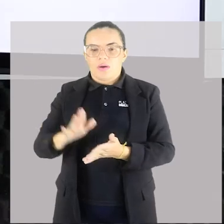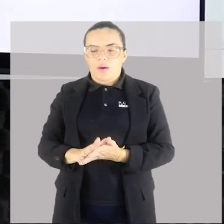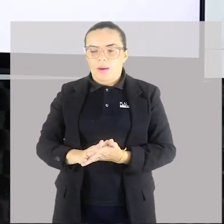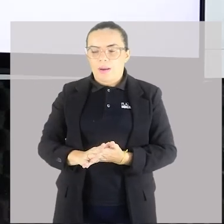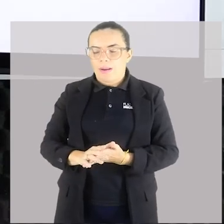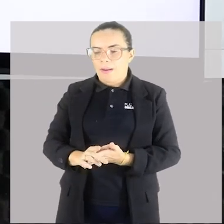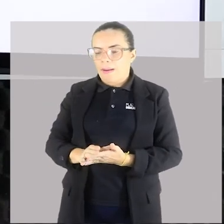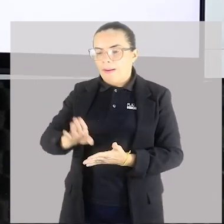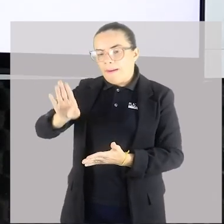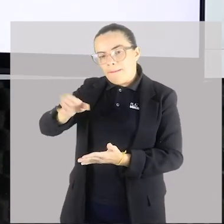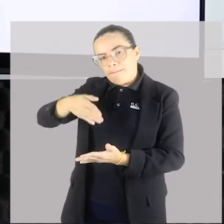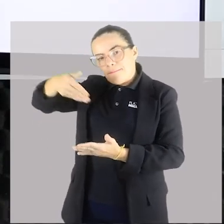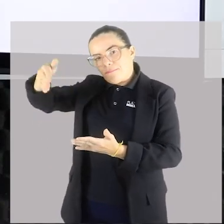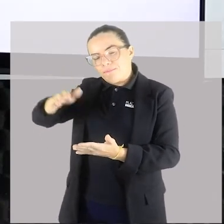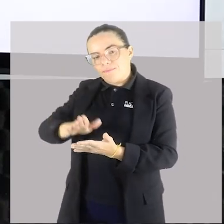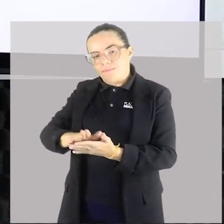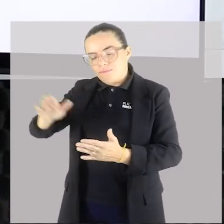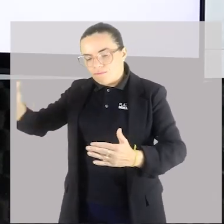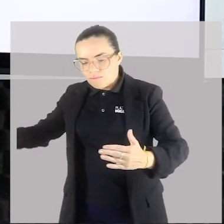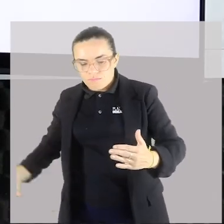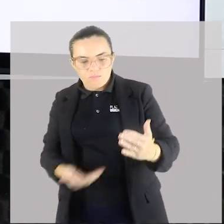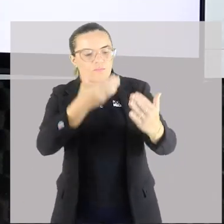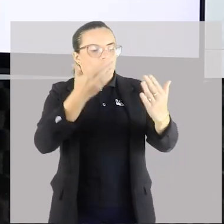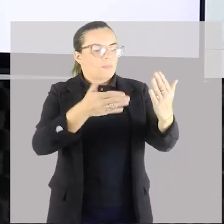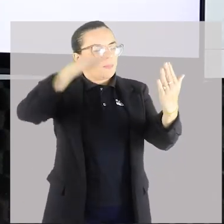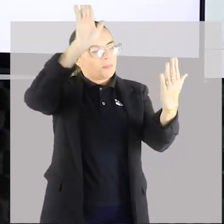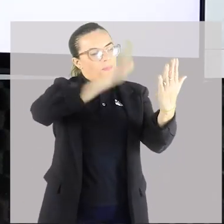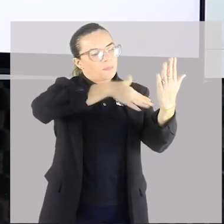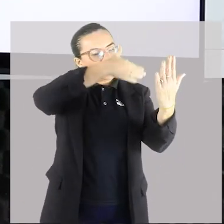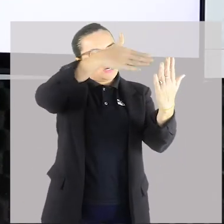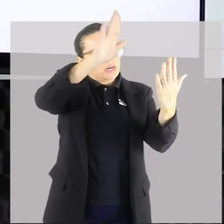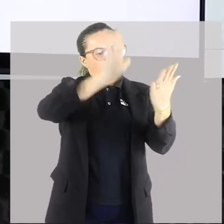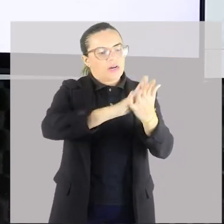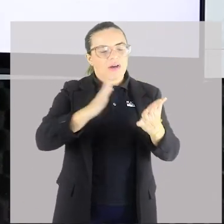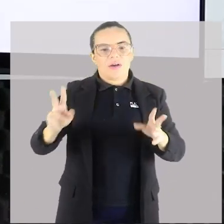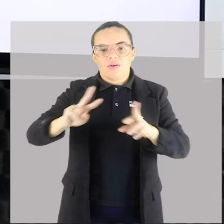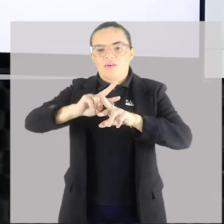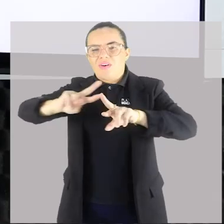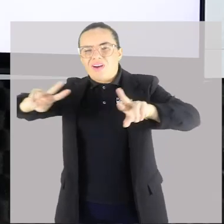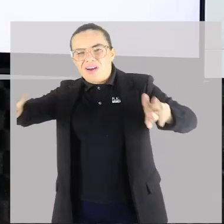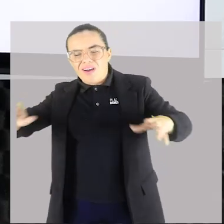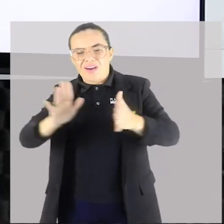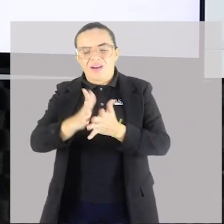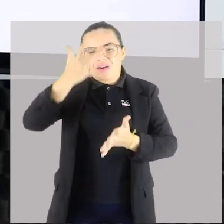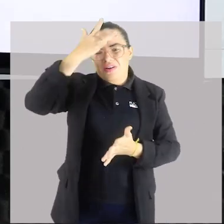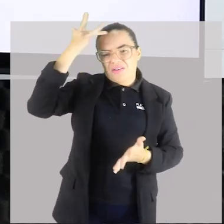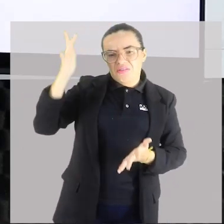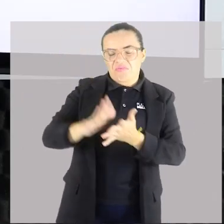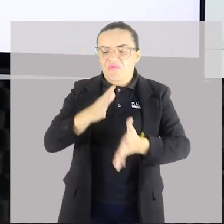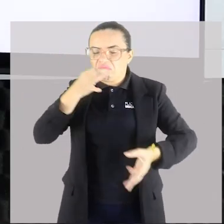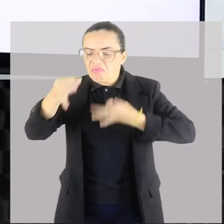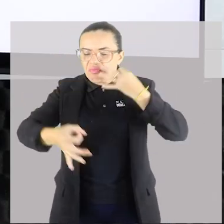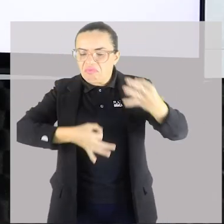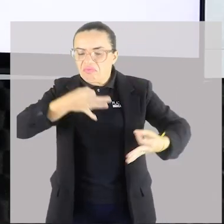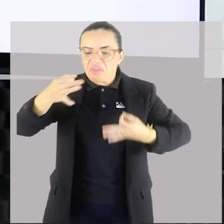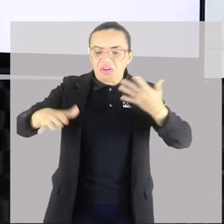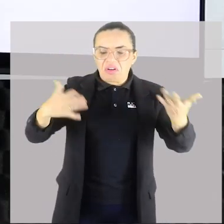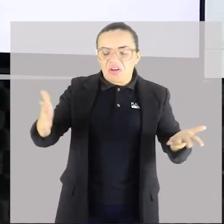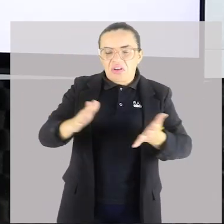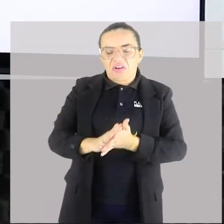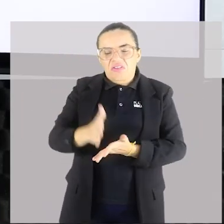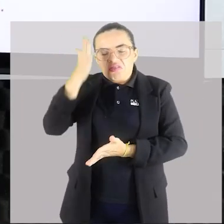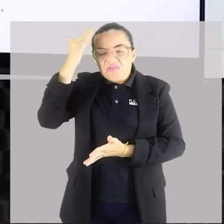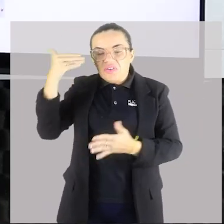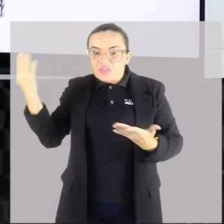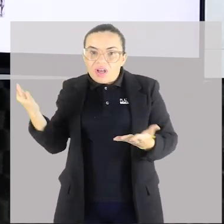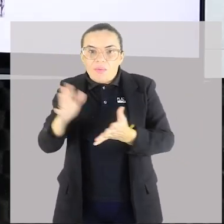de respingador. E aí muita gente condena, critica por não saber exatamente qual é o processo dele. Pode parecer estranho,